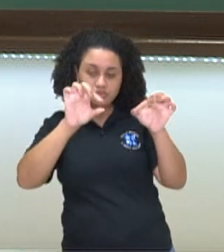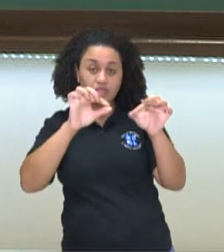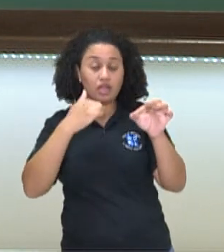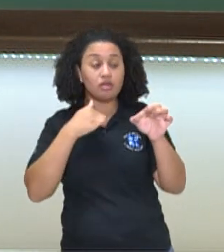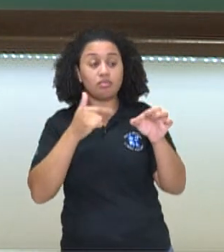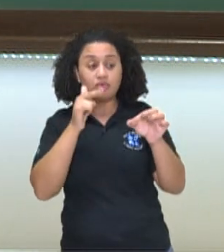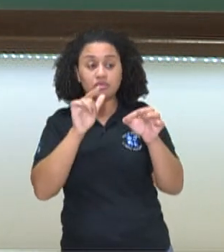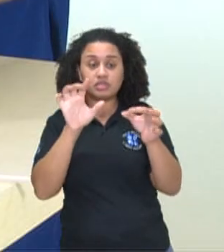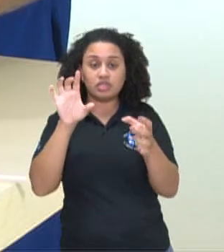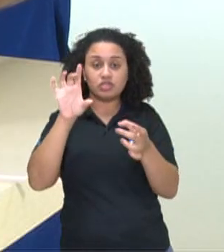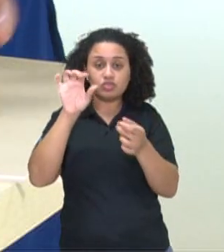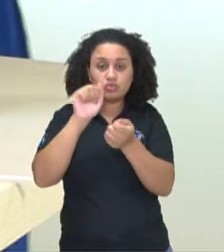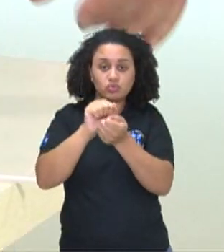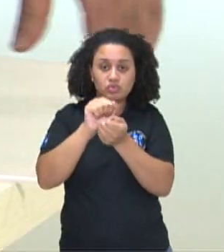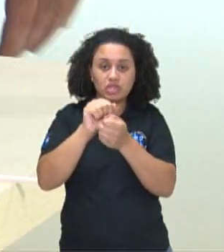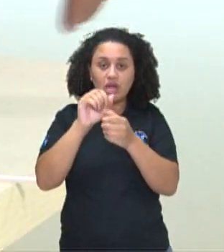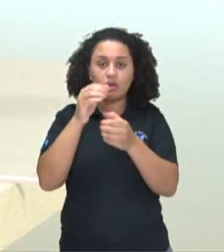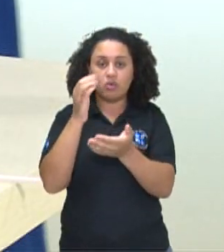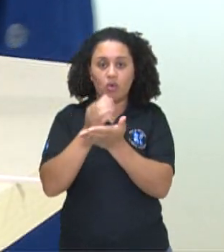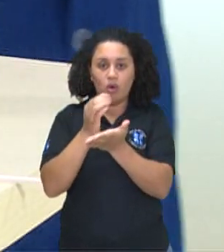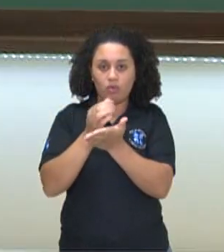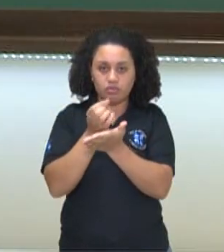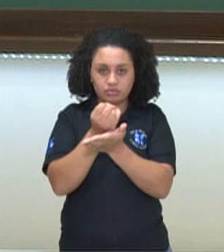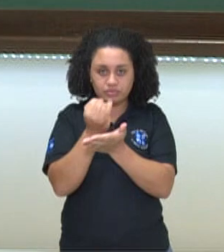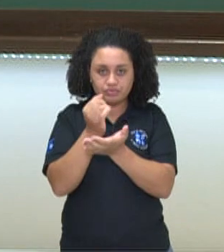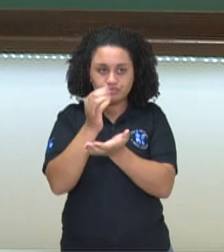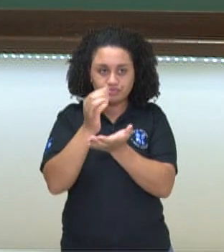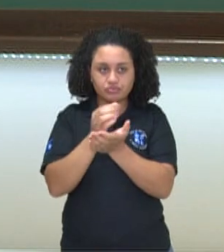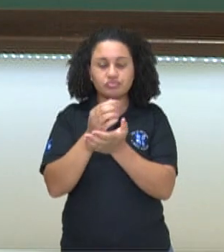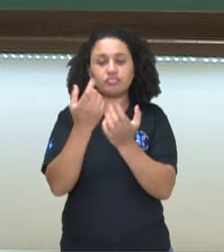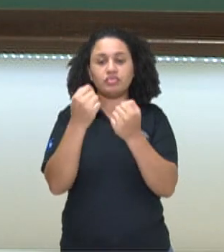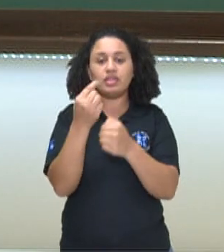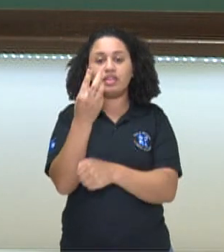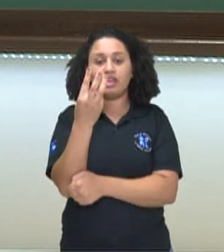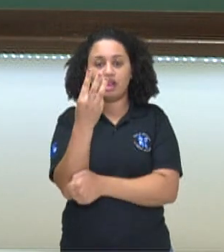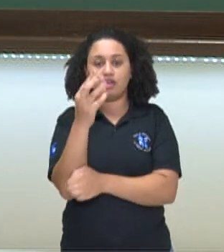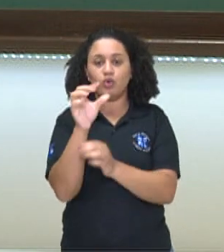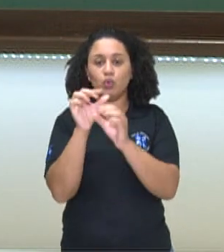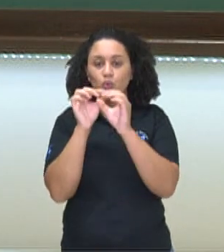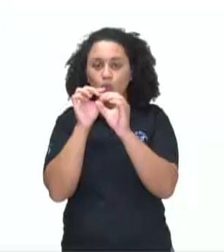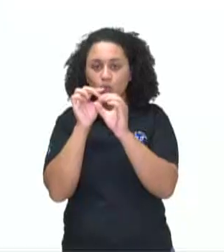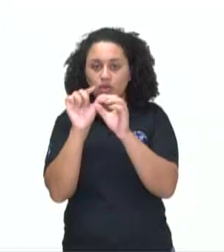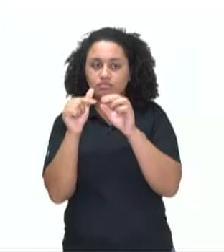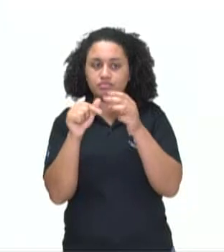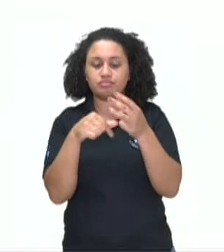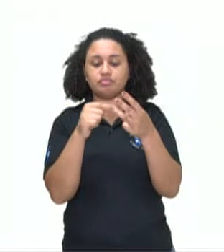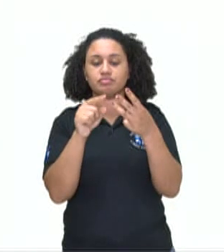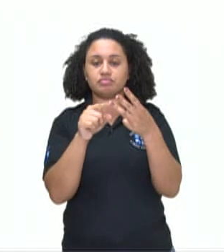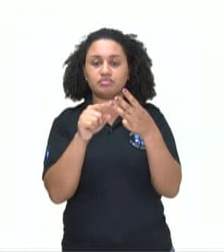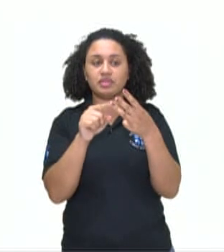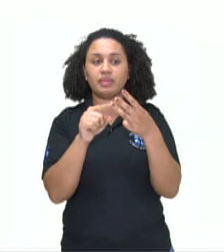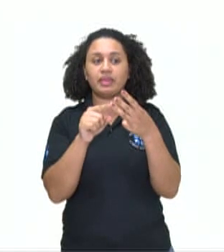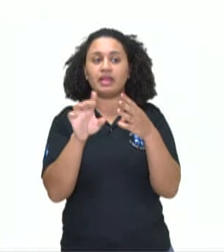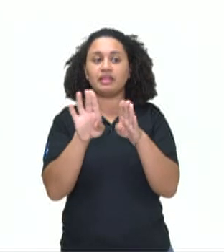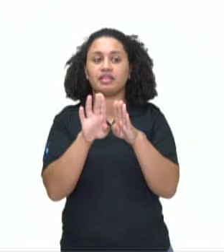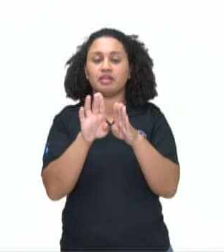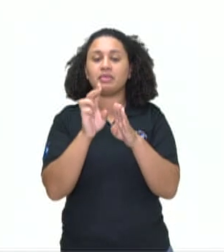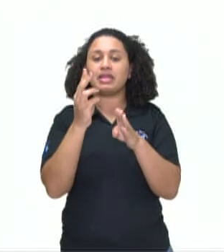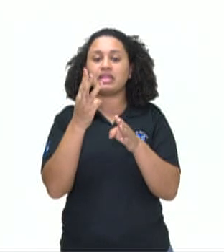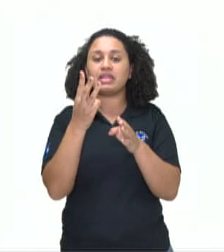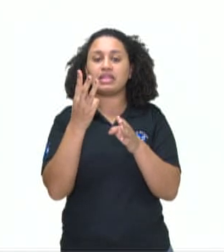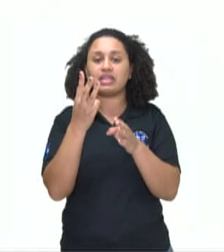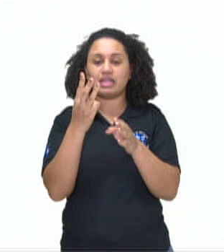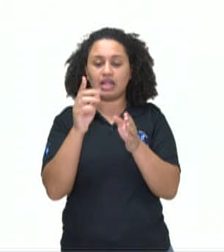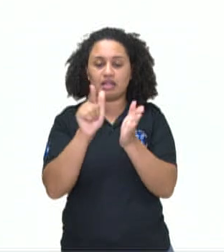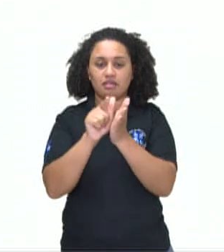nos copos, ok? Você vai precisar de 3 canudinhos, 3 pedaços longos de papel